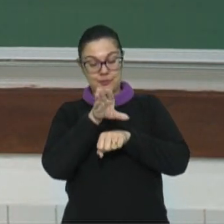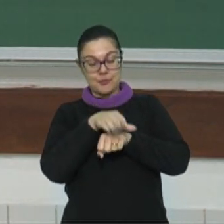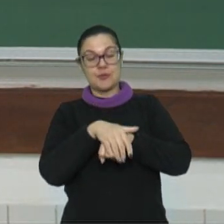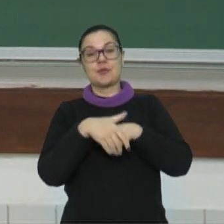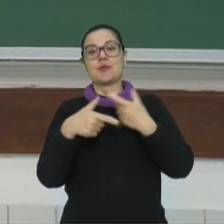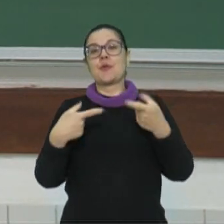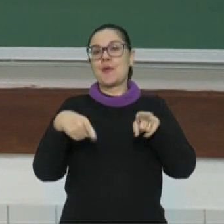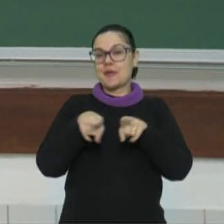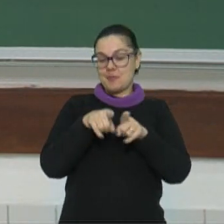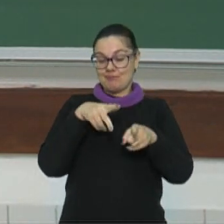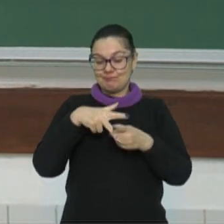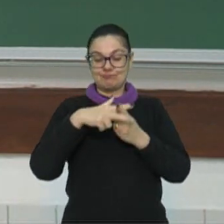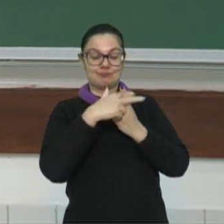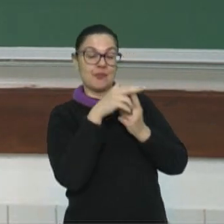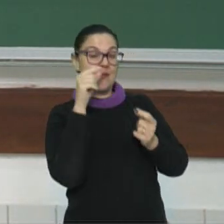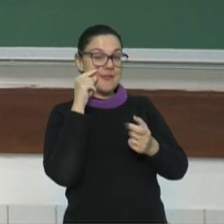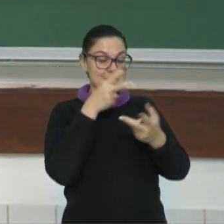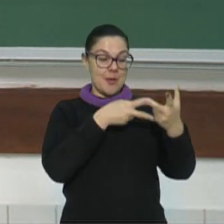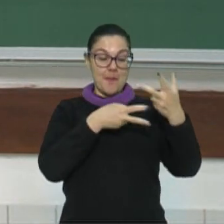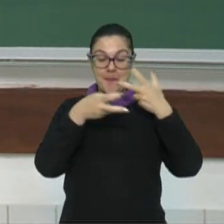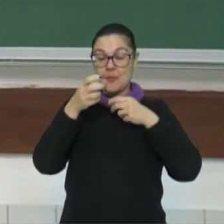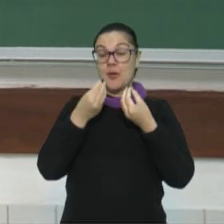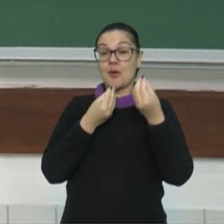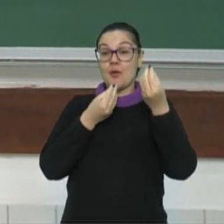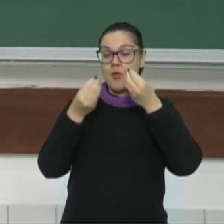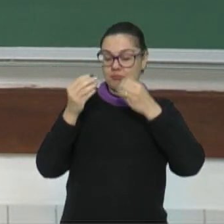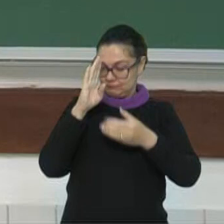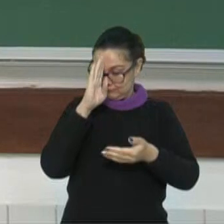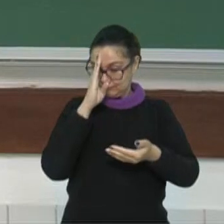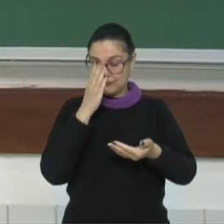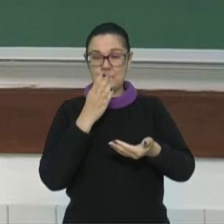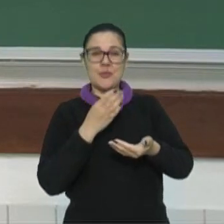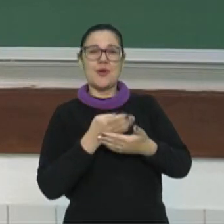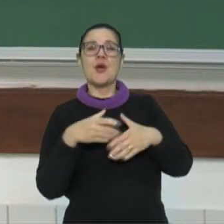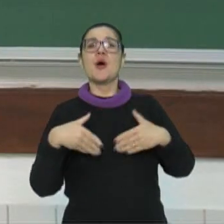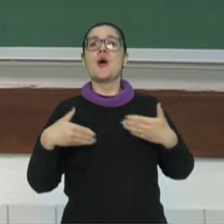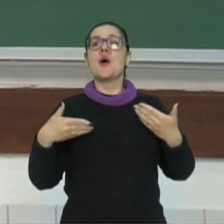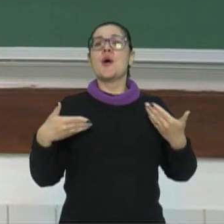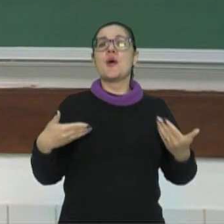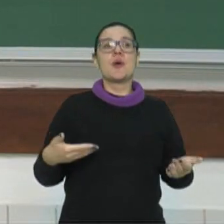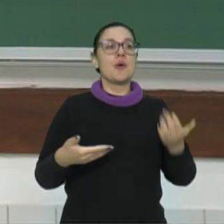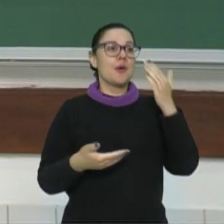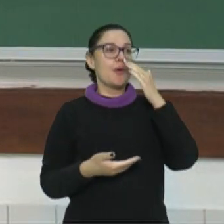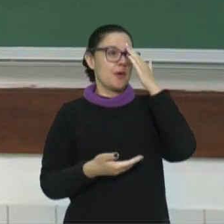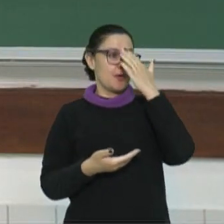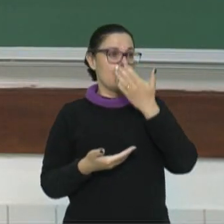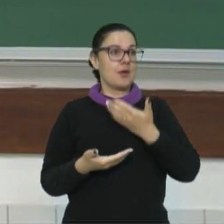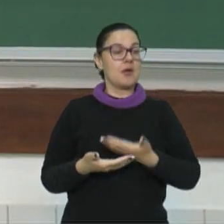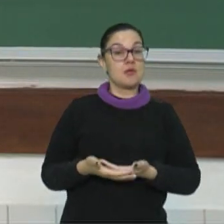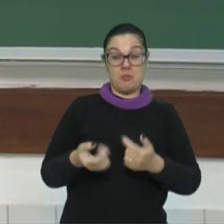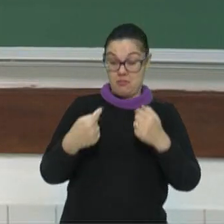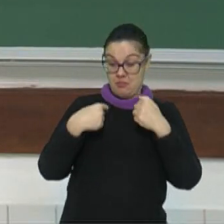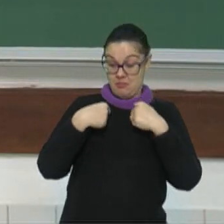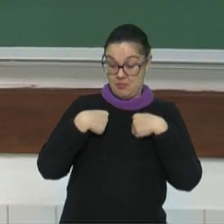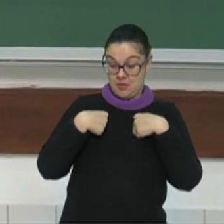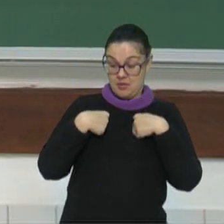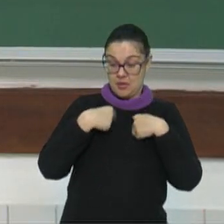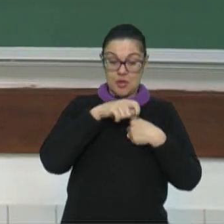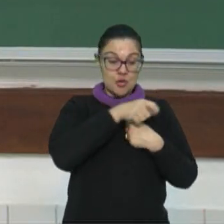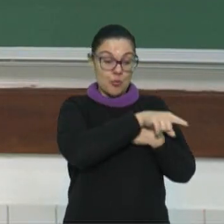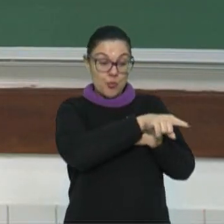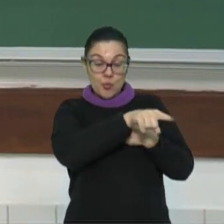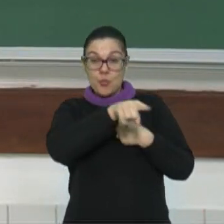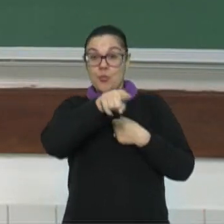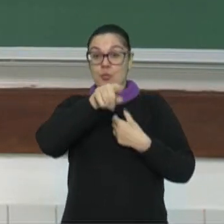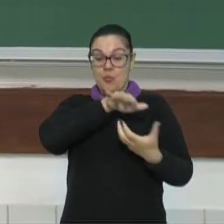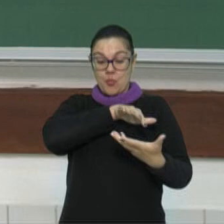outra ferramenta é observar como eu acredito, quais são as minhas crenças, né, sobre mim, sobre o